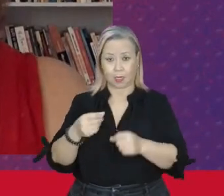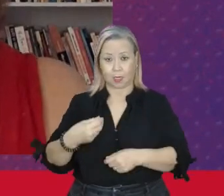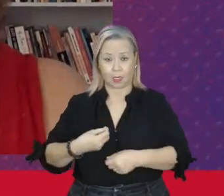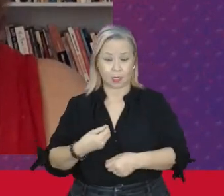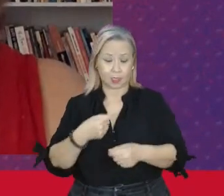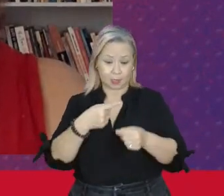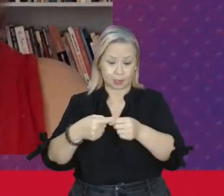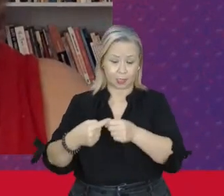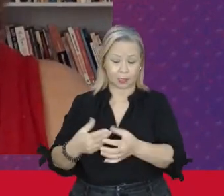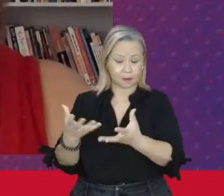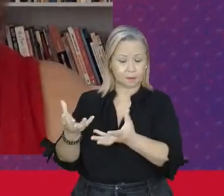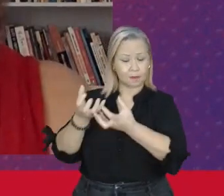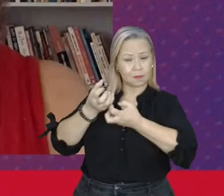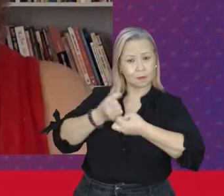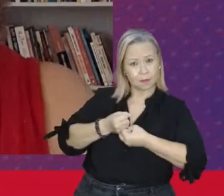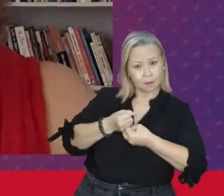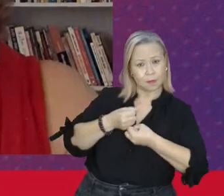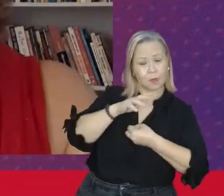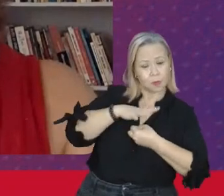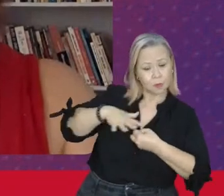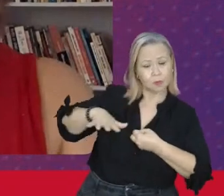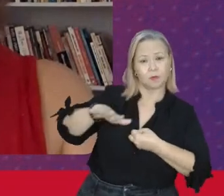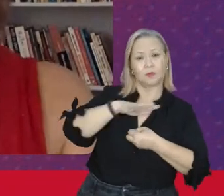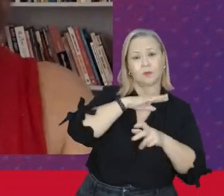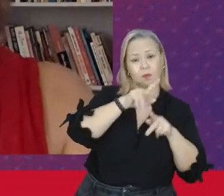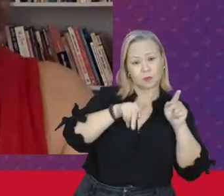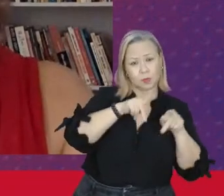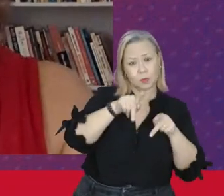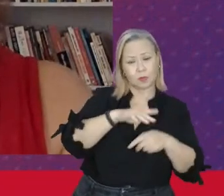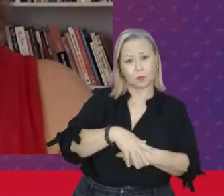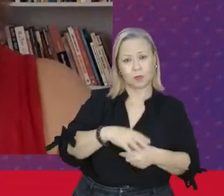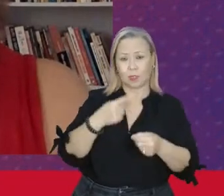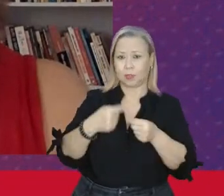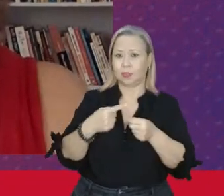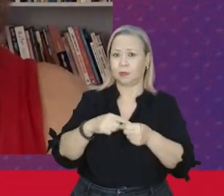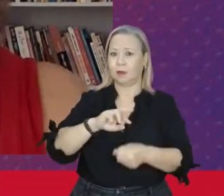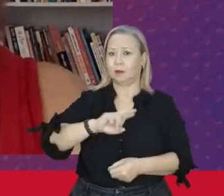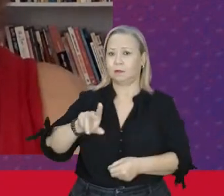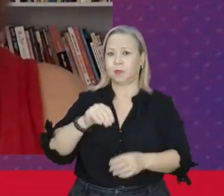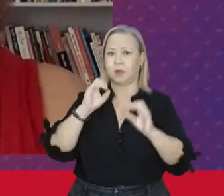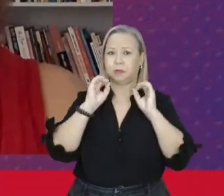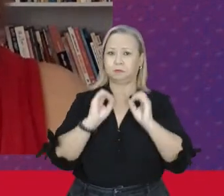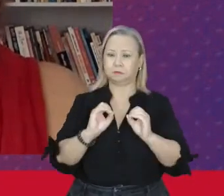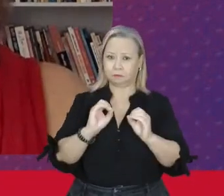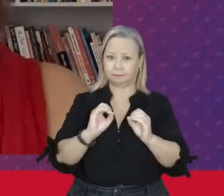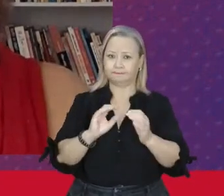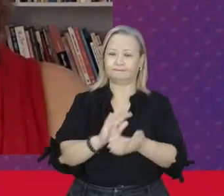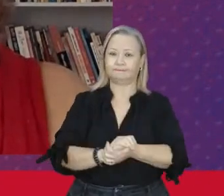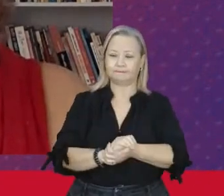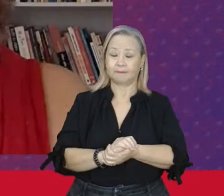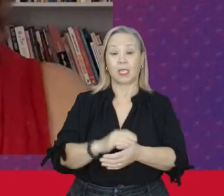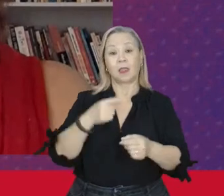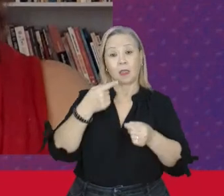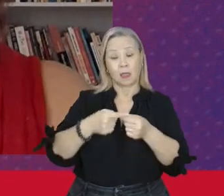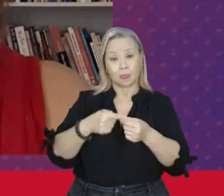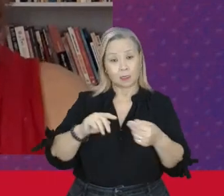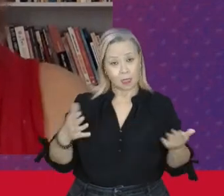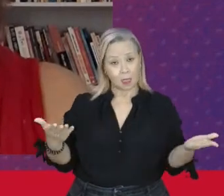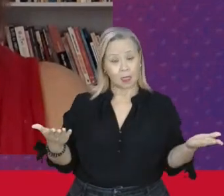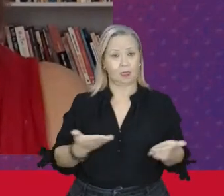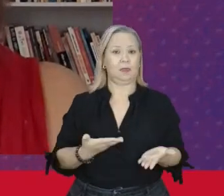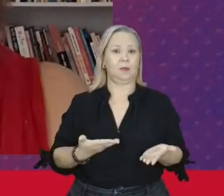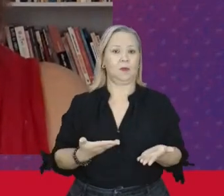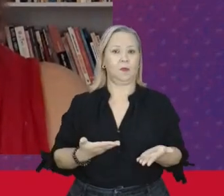seja acolhedora por todo mundo. A cidade não é neutra. E a cidade, atualmente,